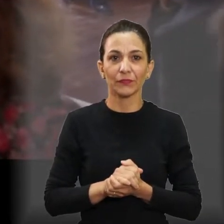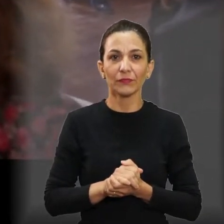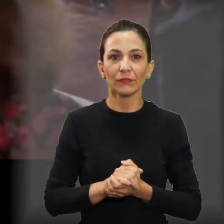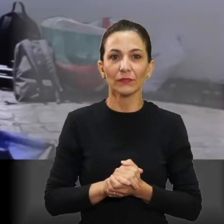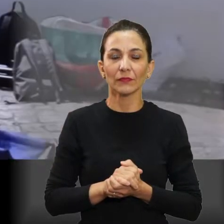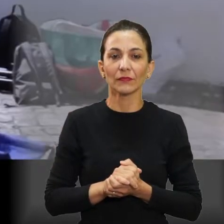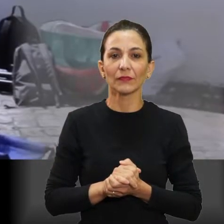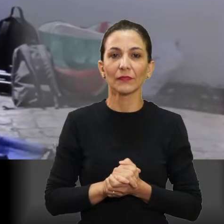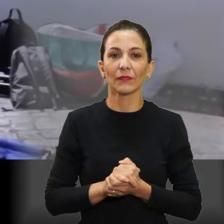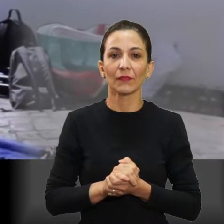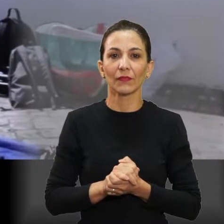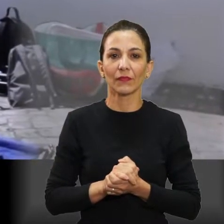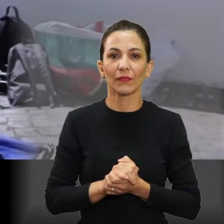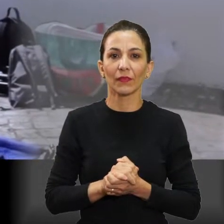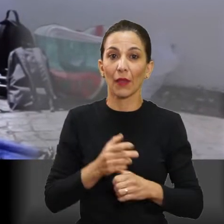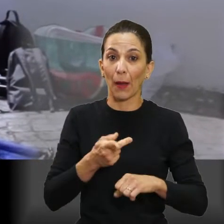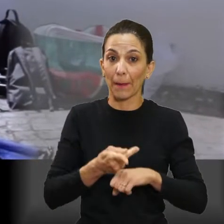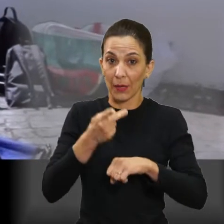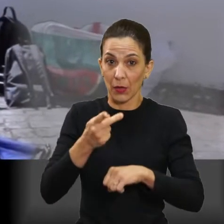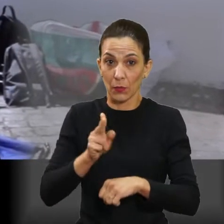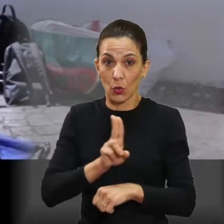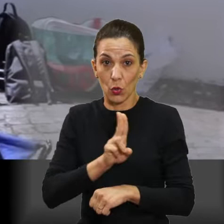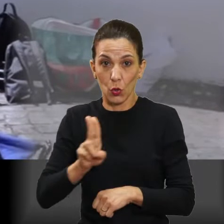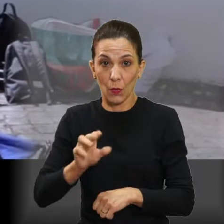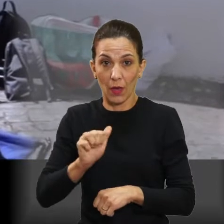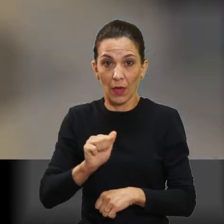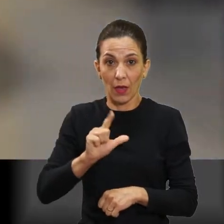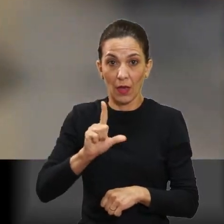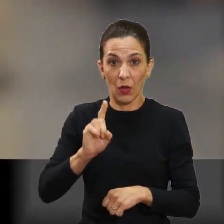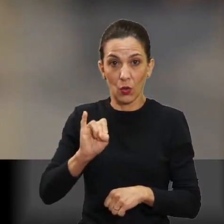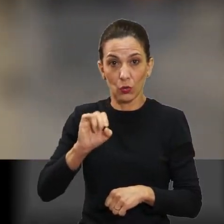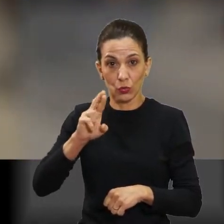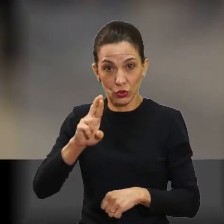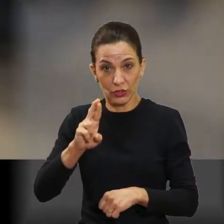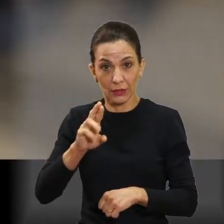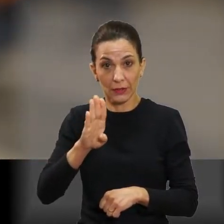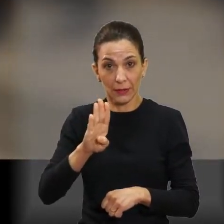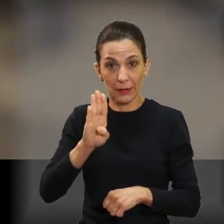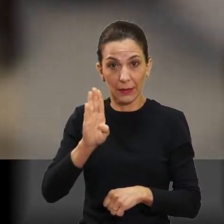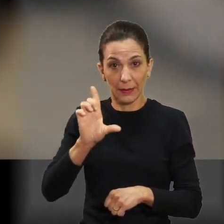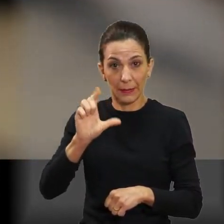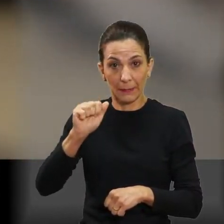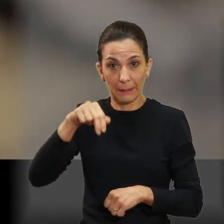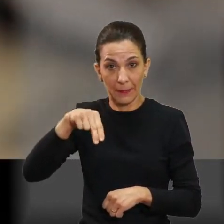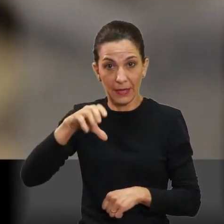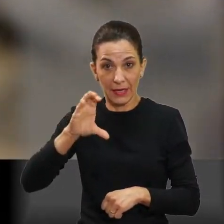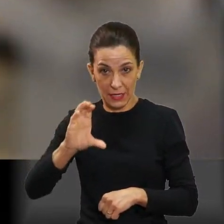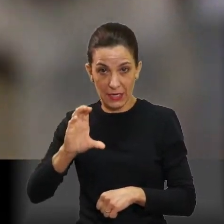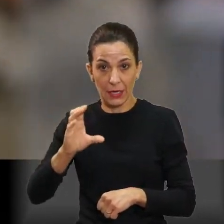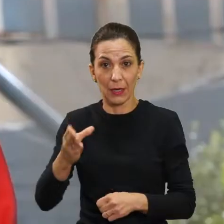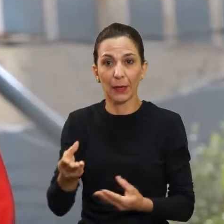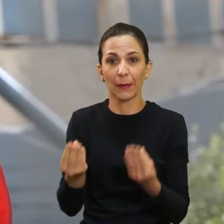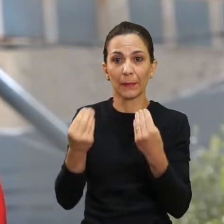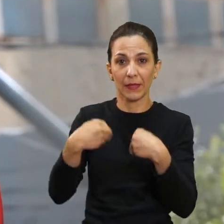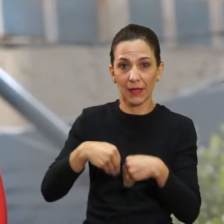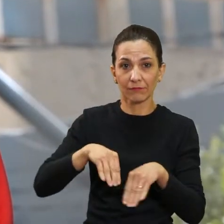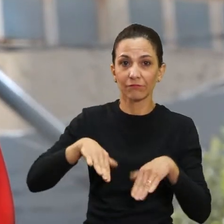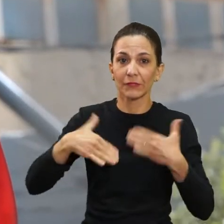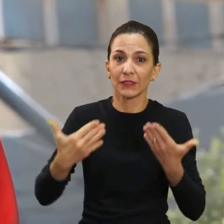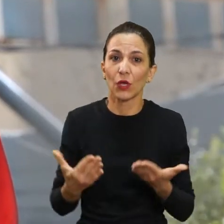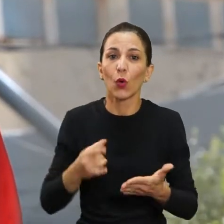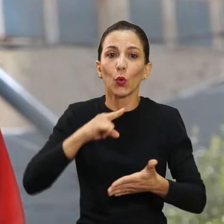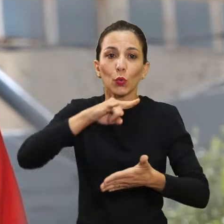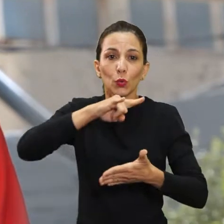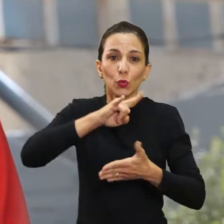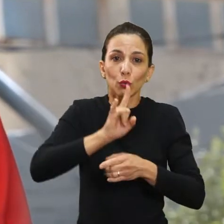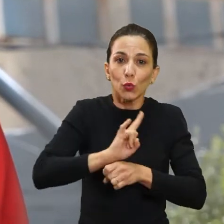que foi feito como parte dessa residência lá em Torres Vedras. Com o prêmio da Aldir